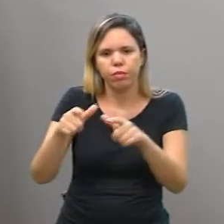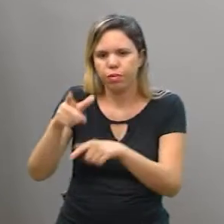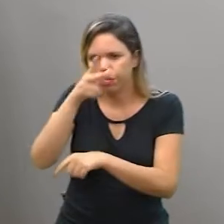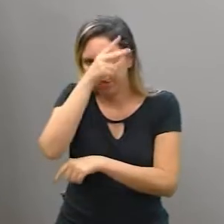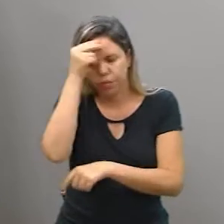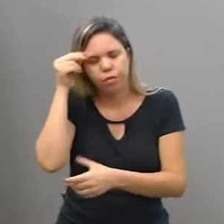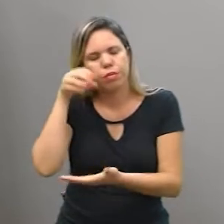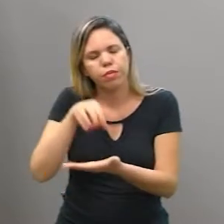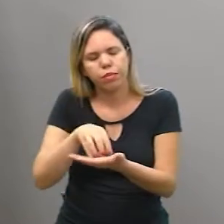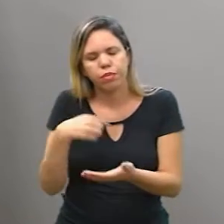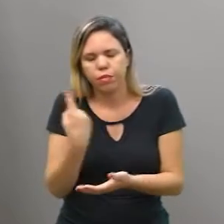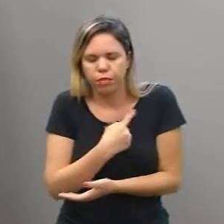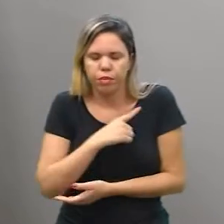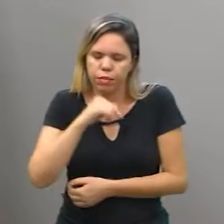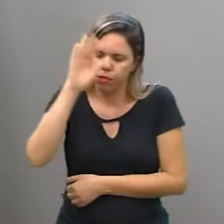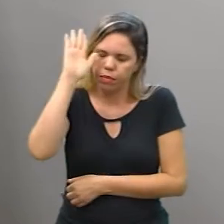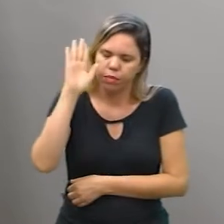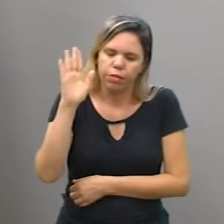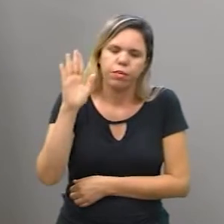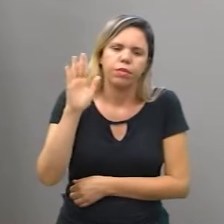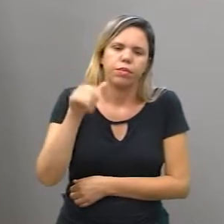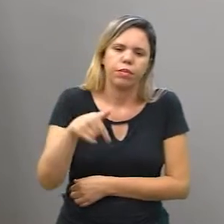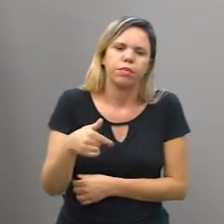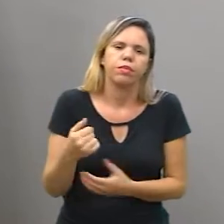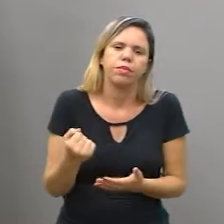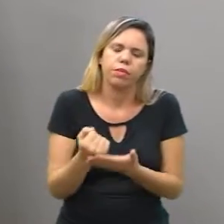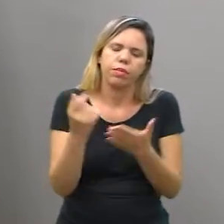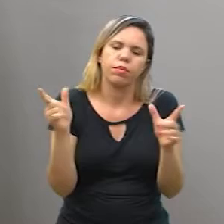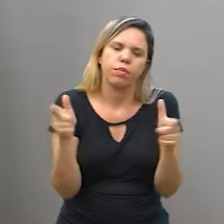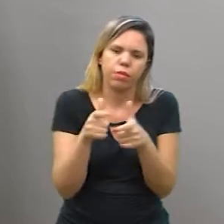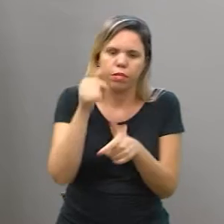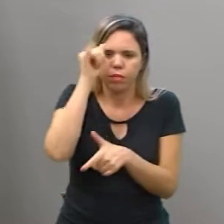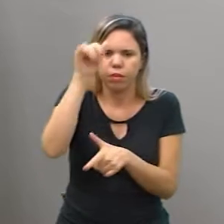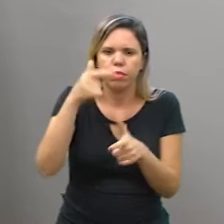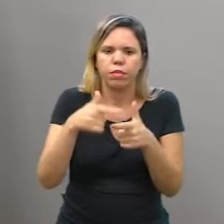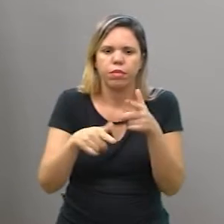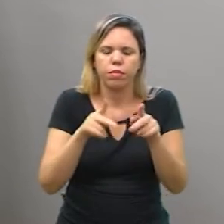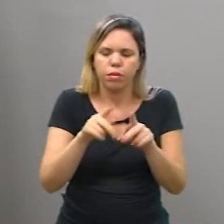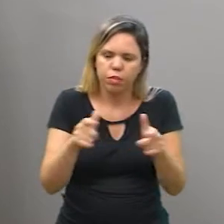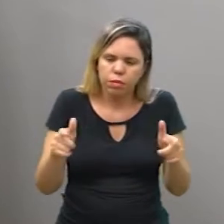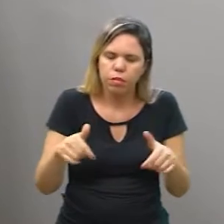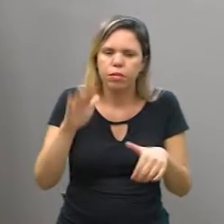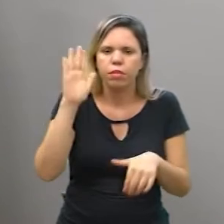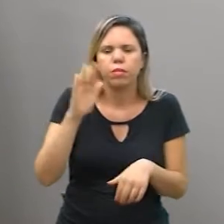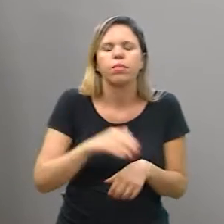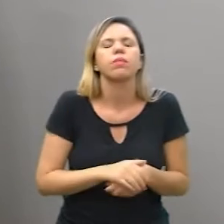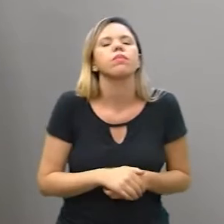dos espaços públicos, nós teremos muito mais, e isso aí vai inibir e